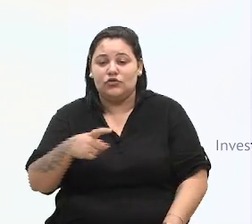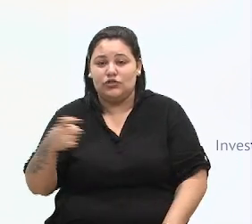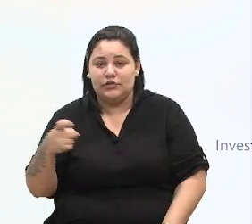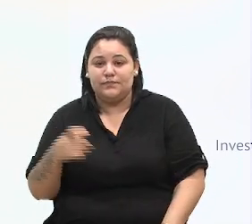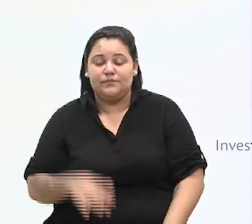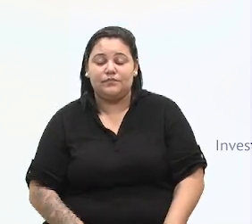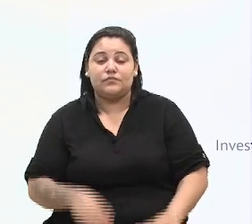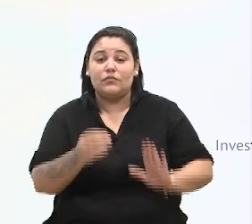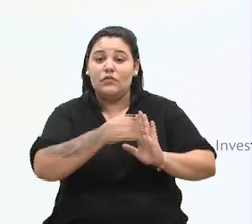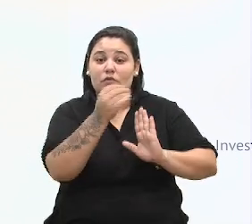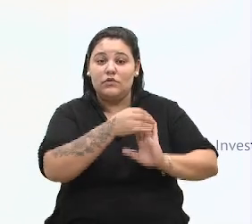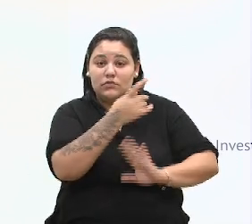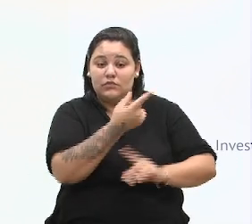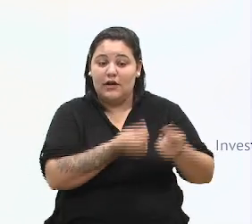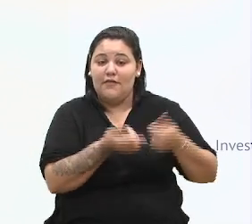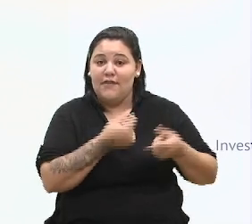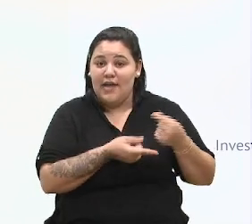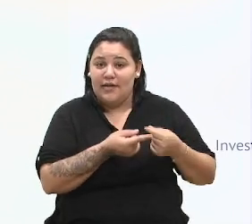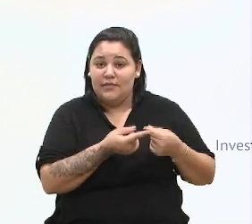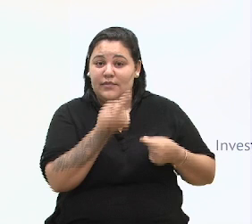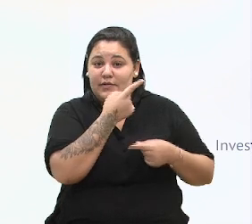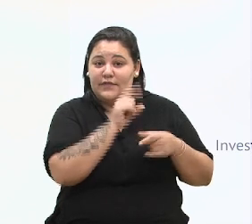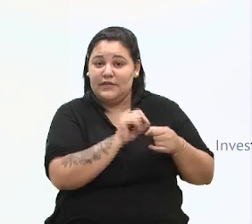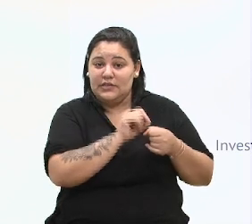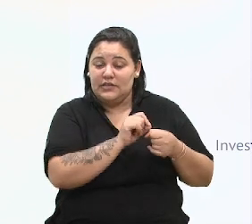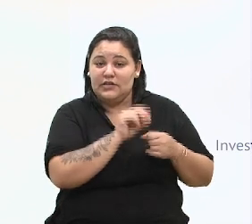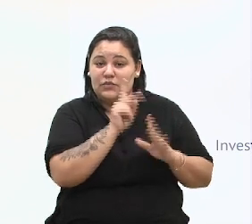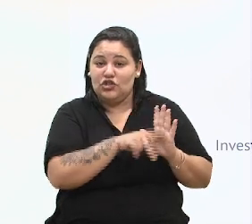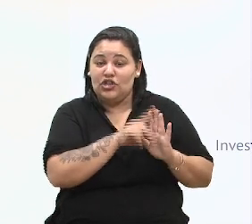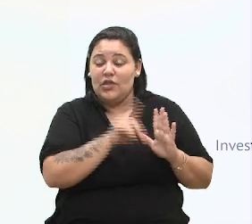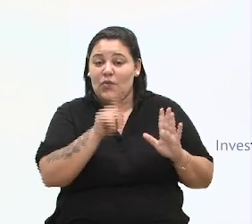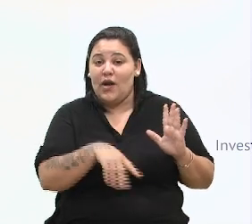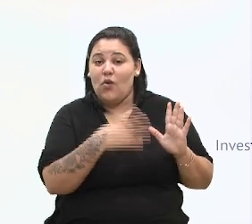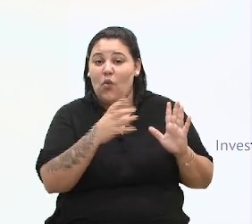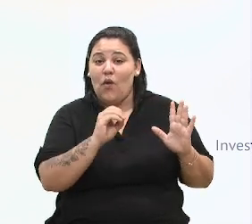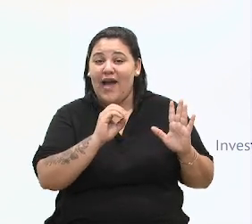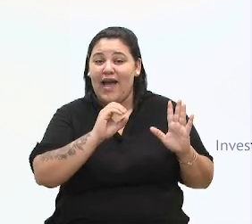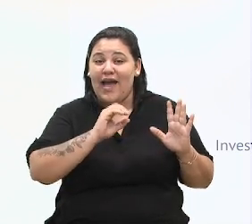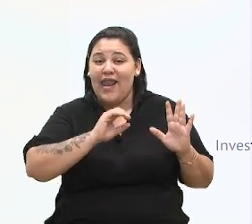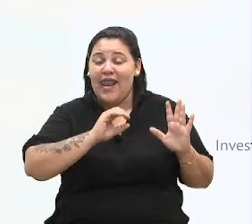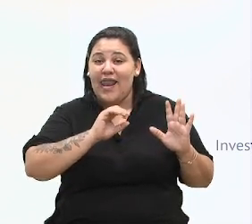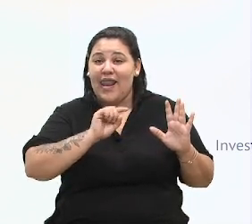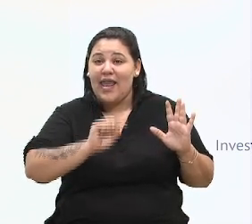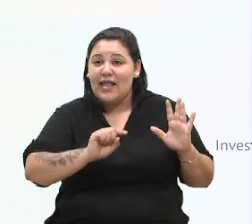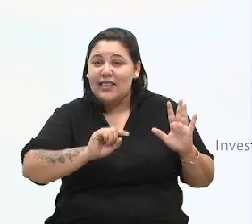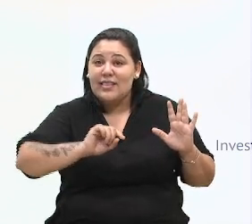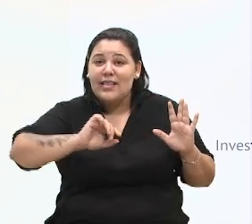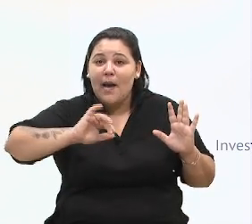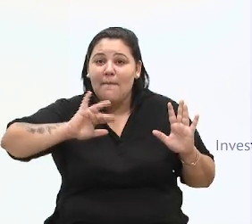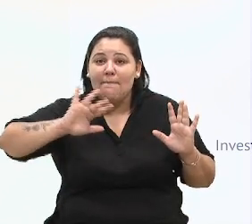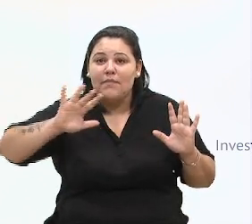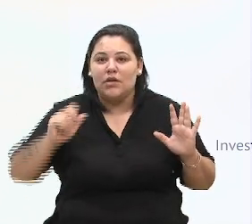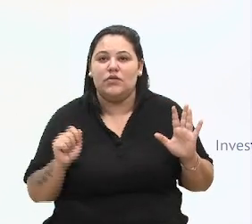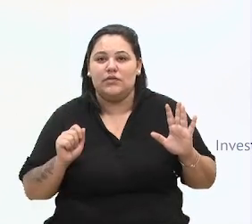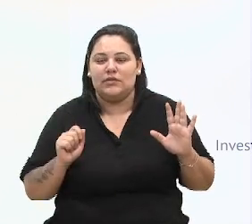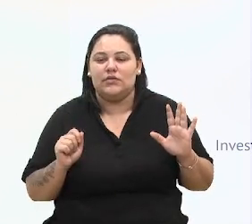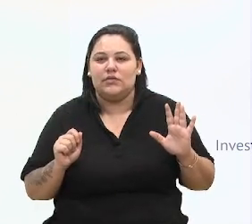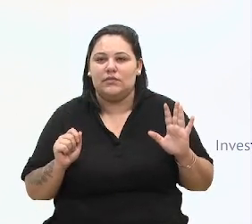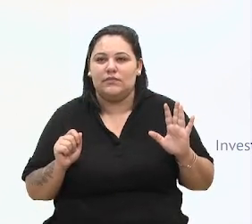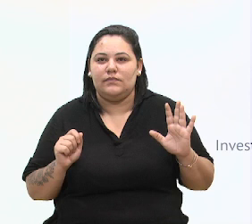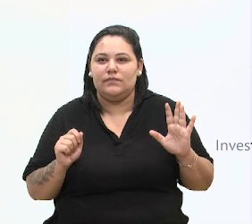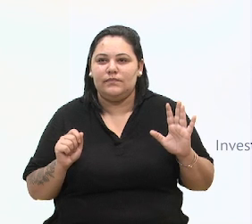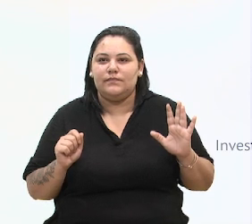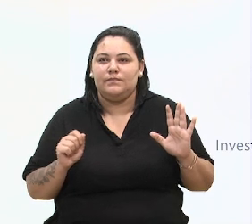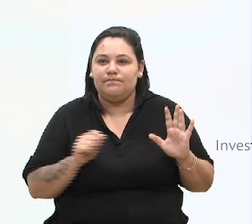desse projeto, né, é de 40 milhões, o que foi estimado, né, e o que esta Casa